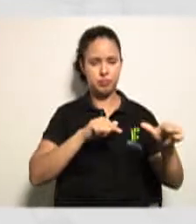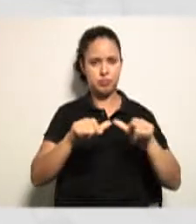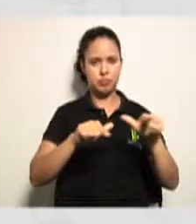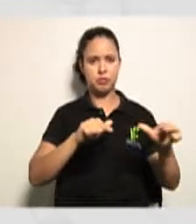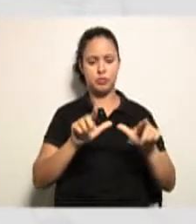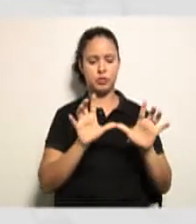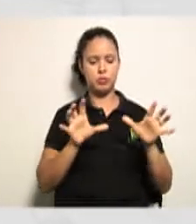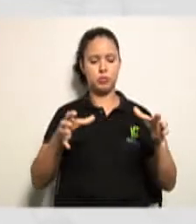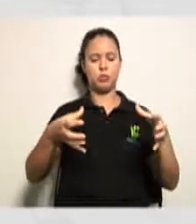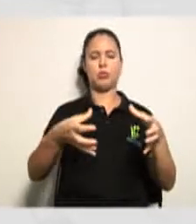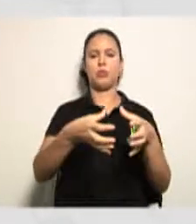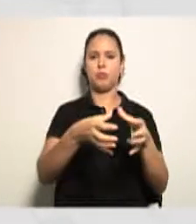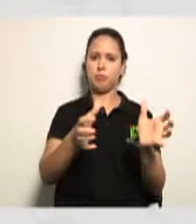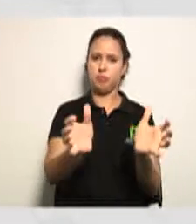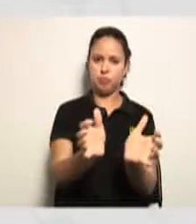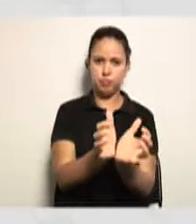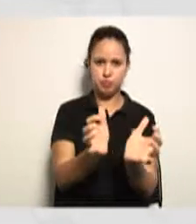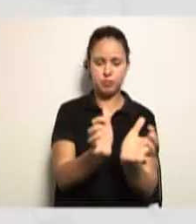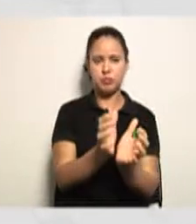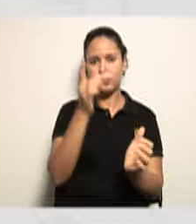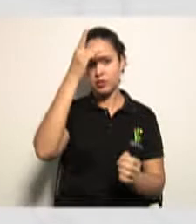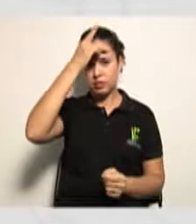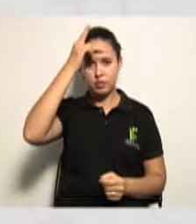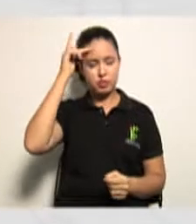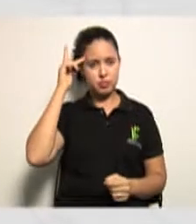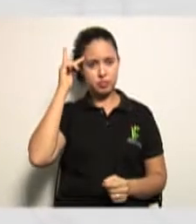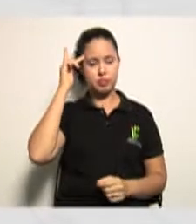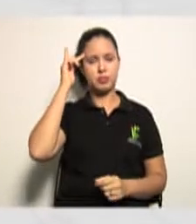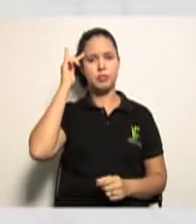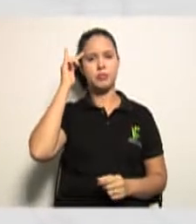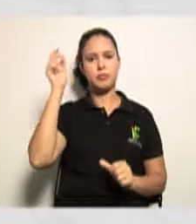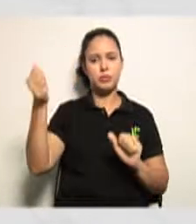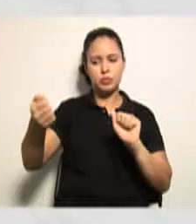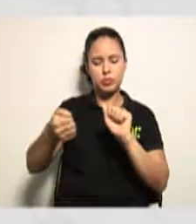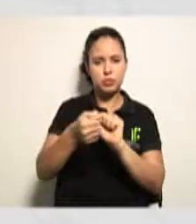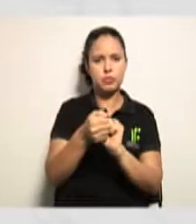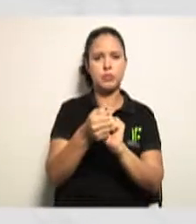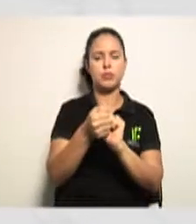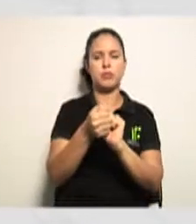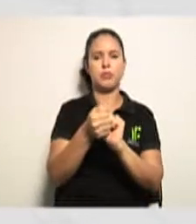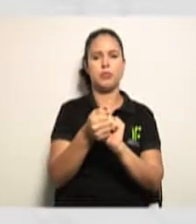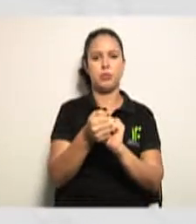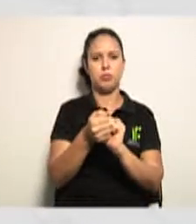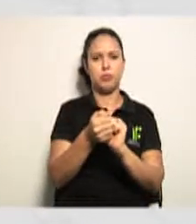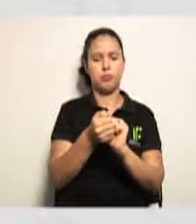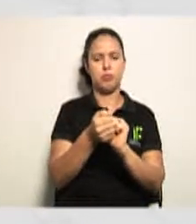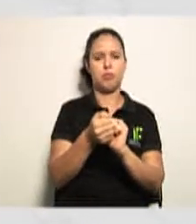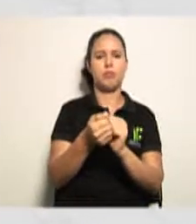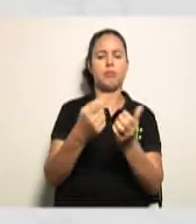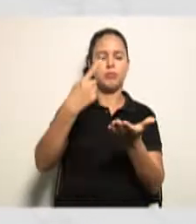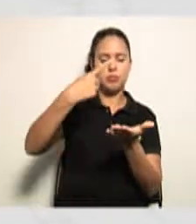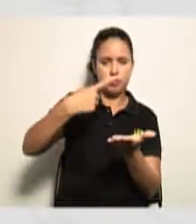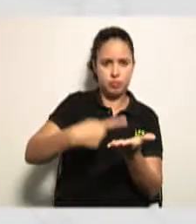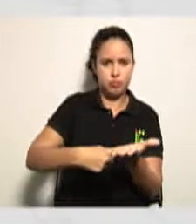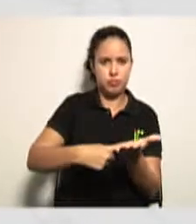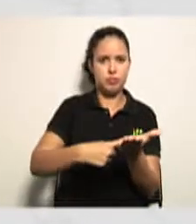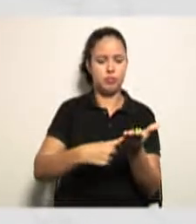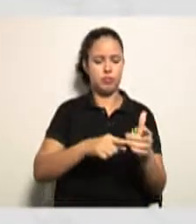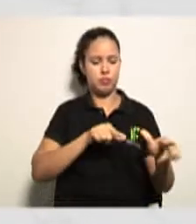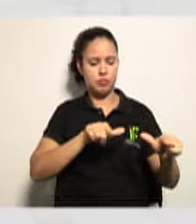através e com as pessoas e através das pessoas, as parcerias. Então, eu trabalho